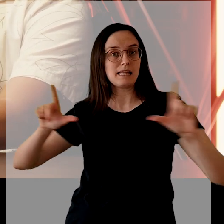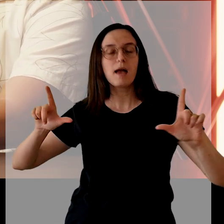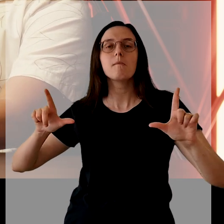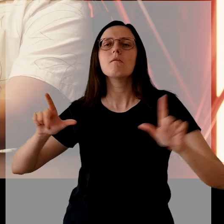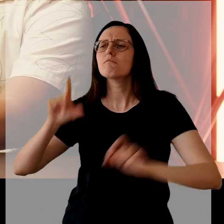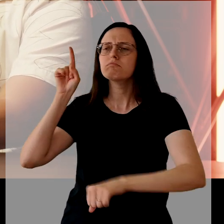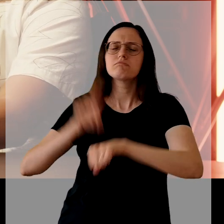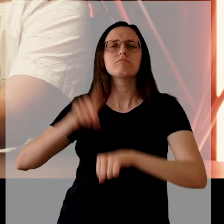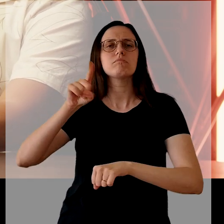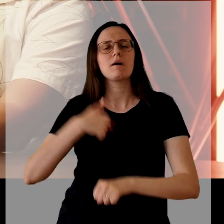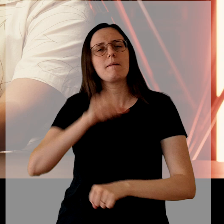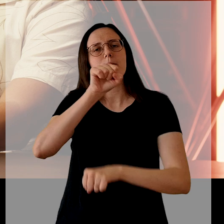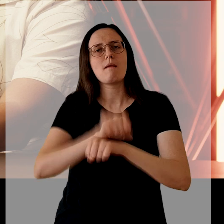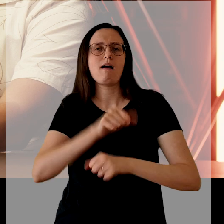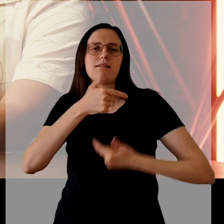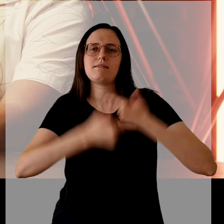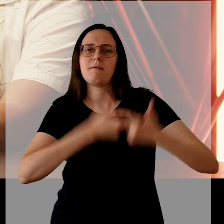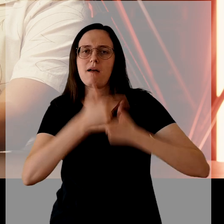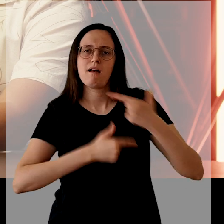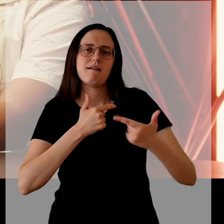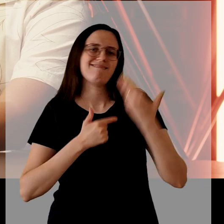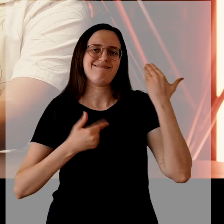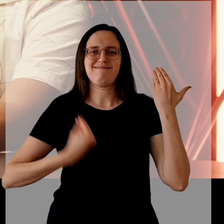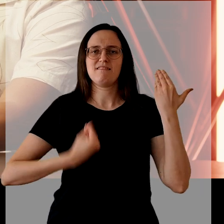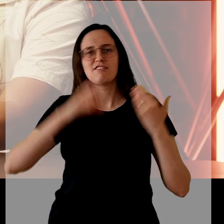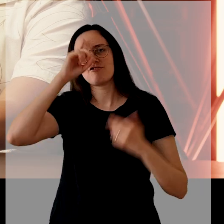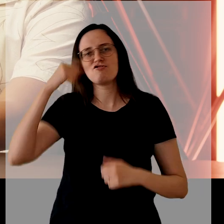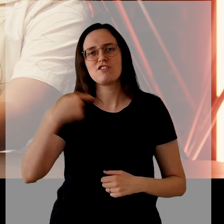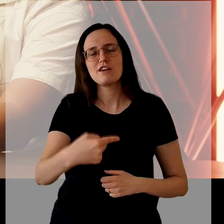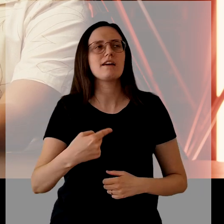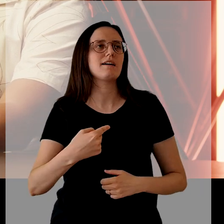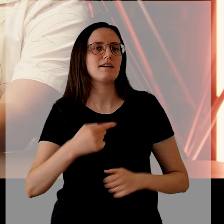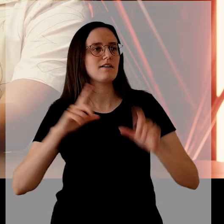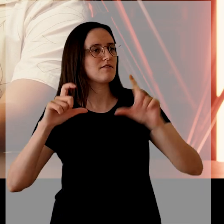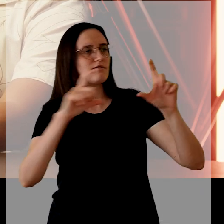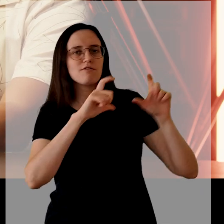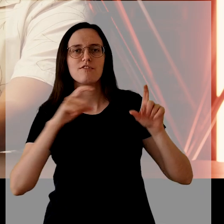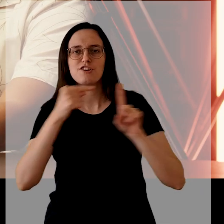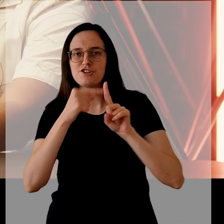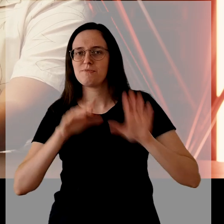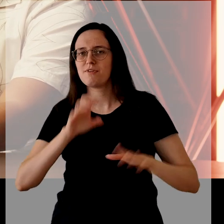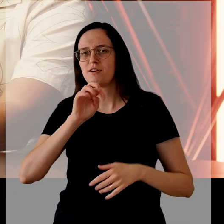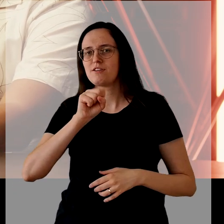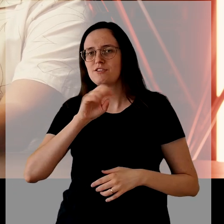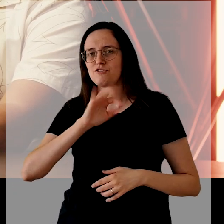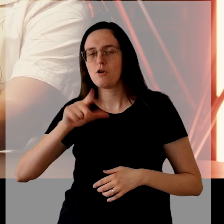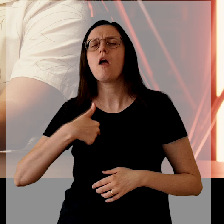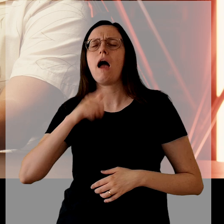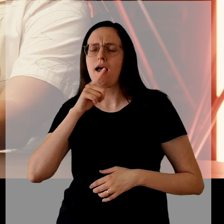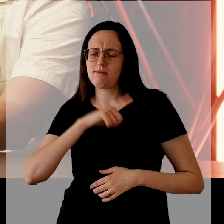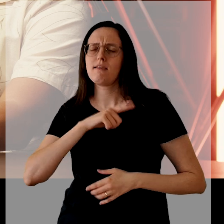momento eu parei de trabalhar no dia a dia assim, com fotografia still. Ainda tenho um trabalho autoral